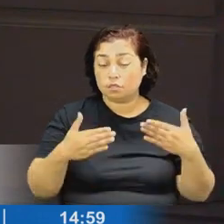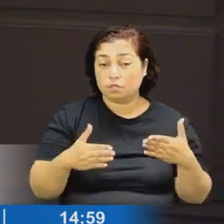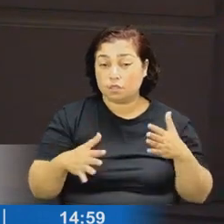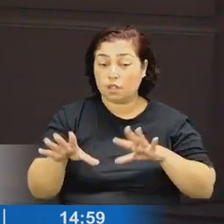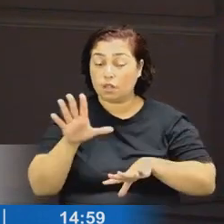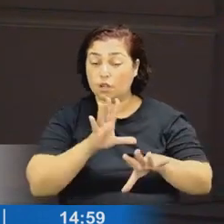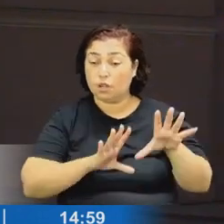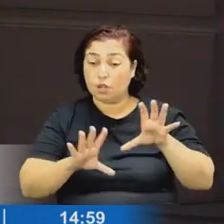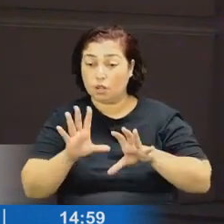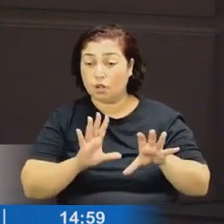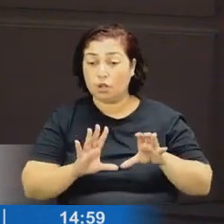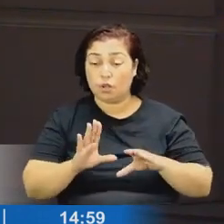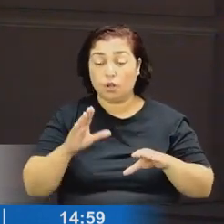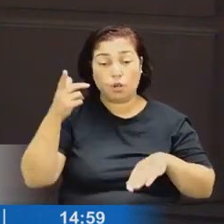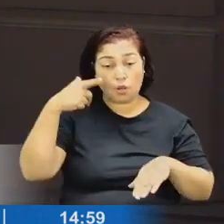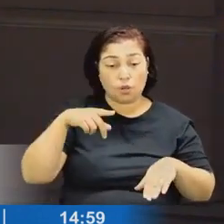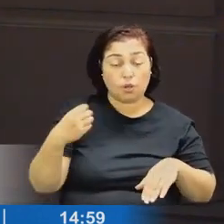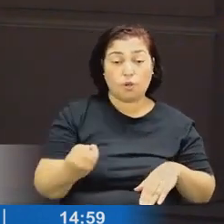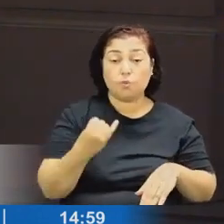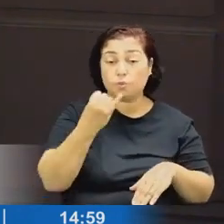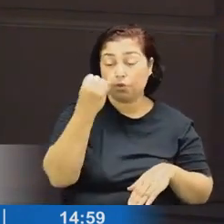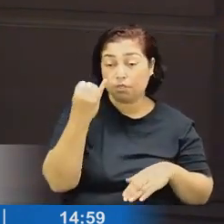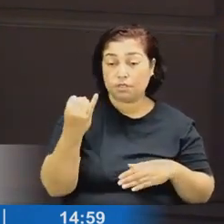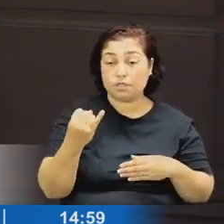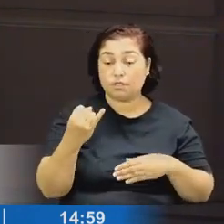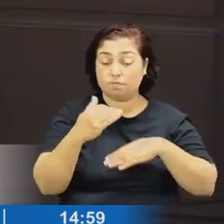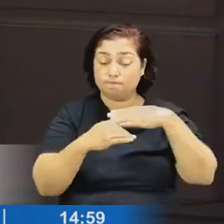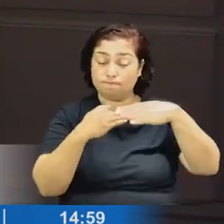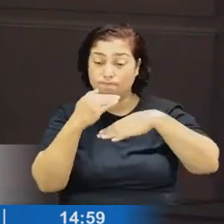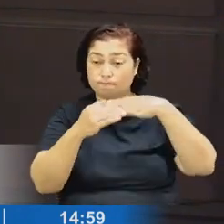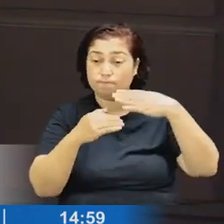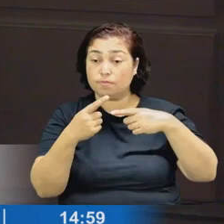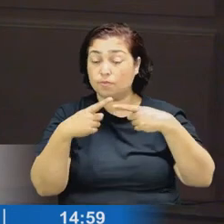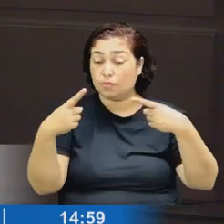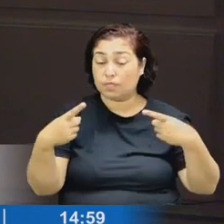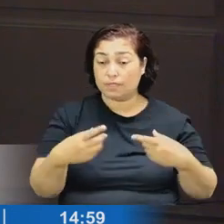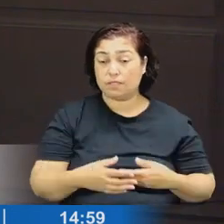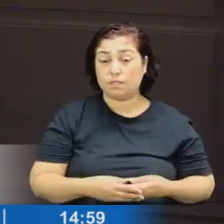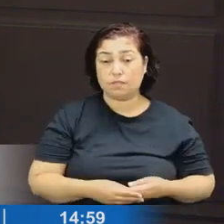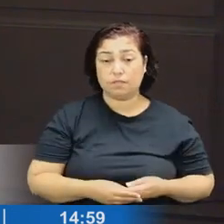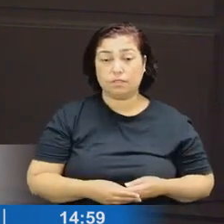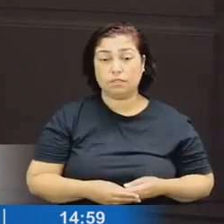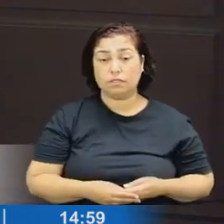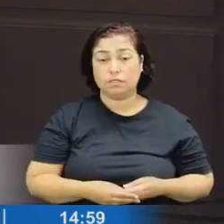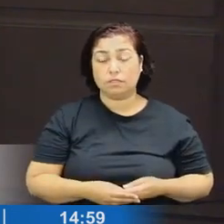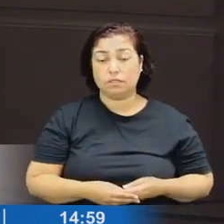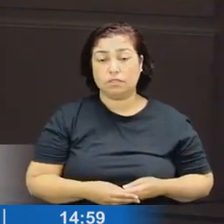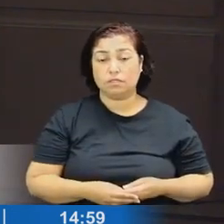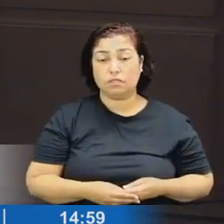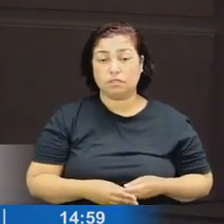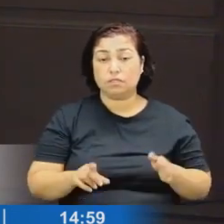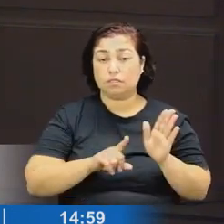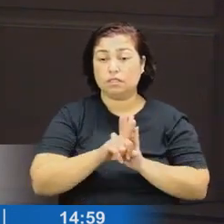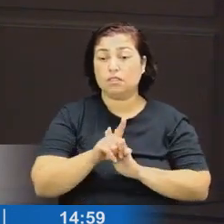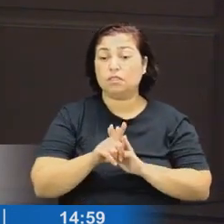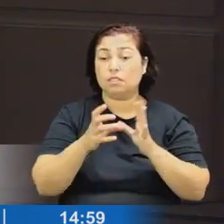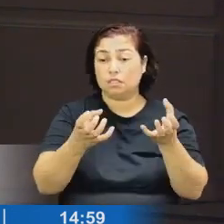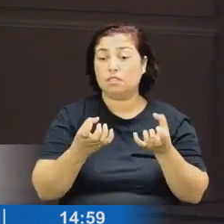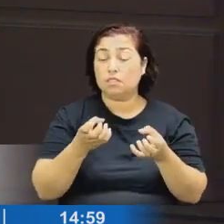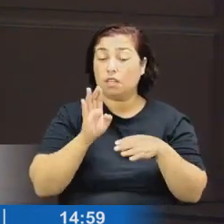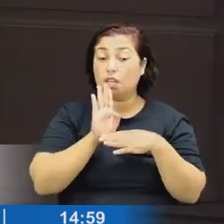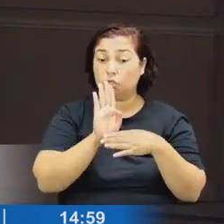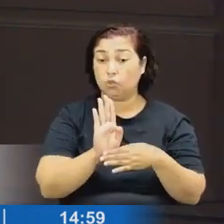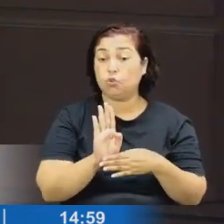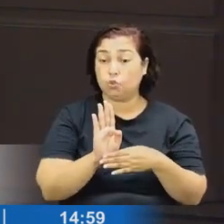a mobilização ela ganha cada vez mais importância por essas e por outras né Então quem mais quem mais assim quer quer ajuda